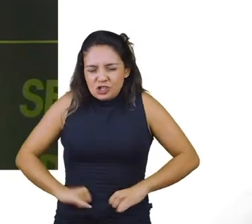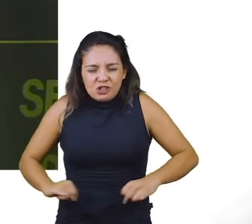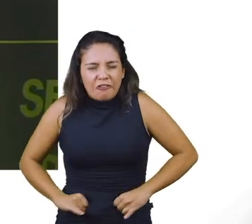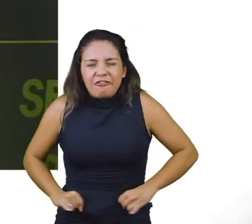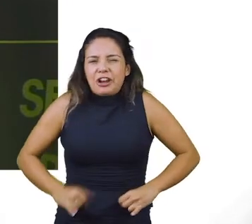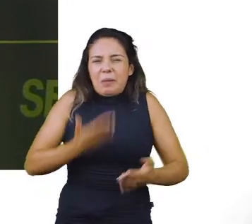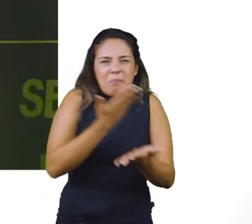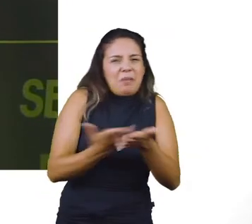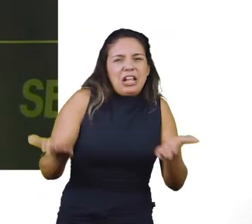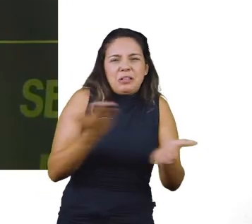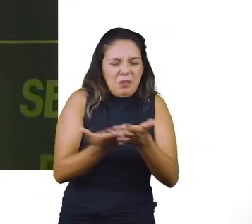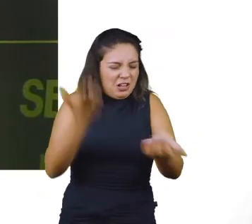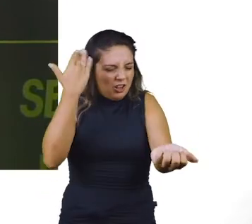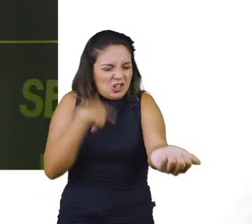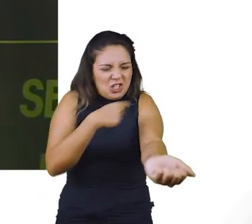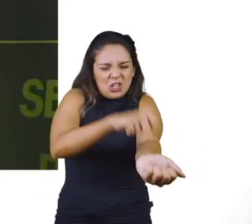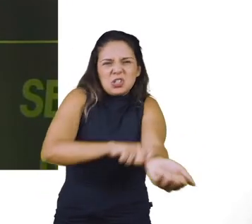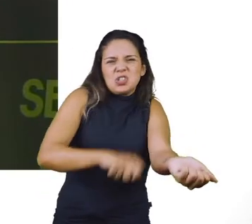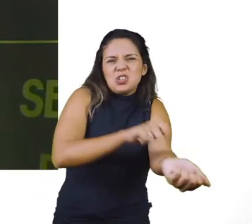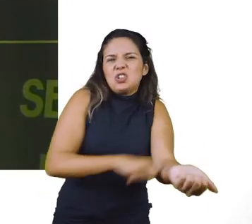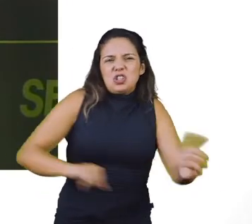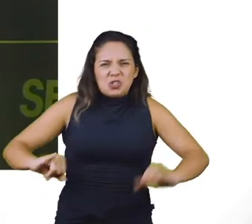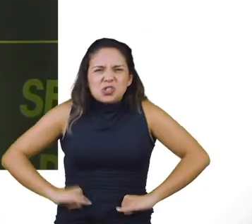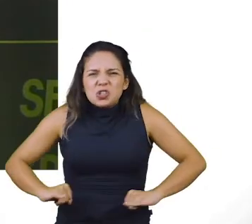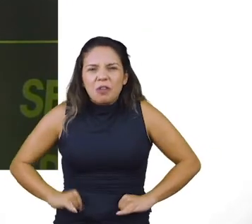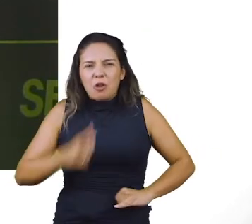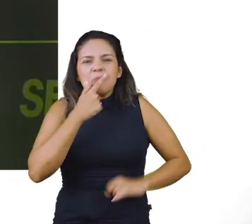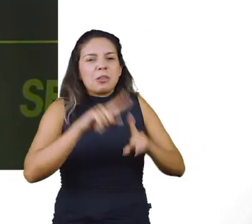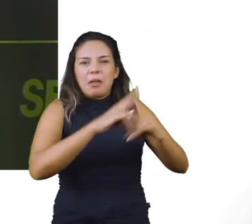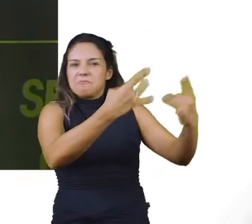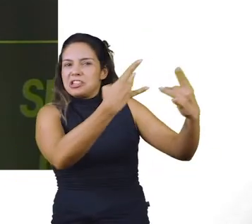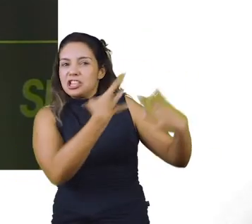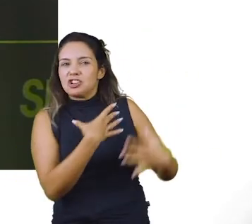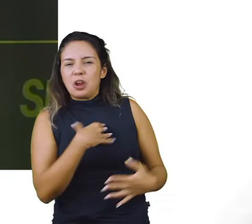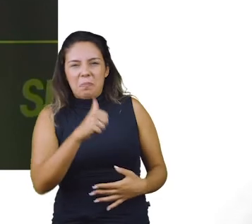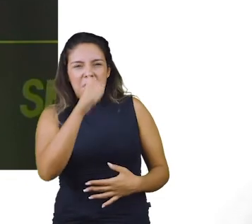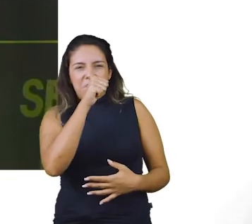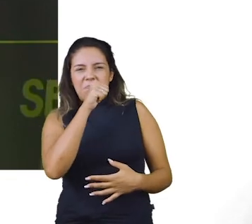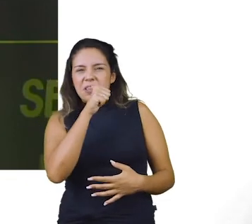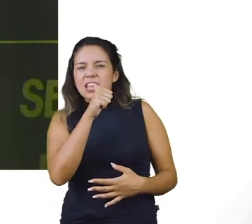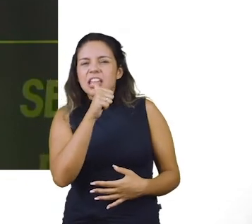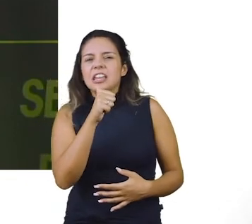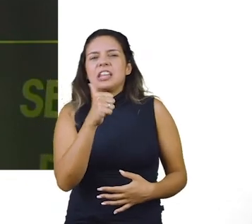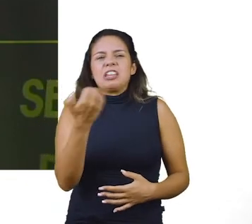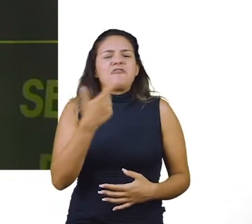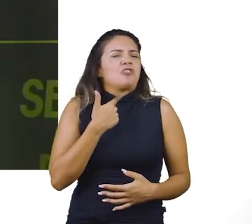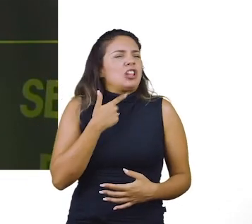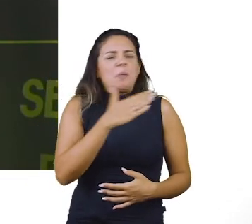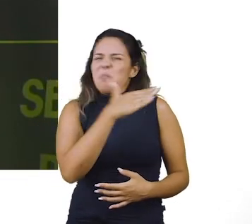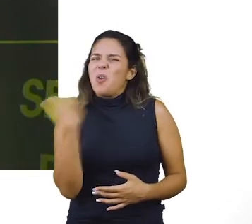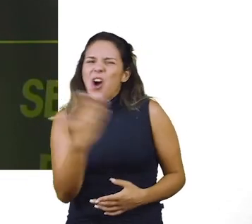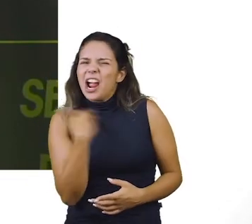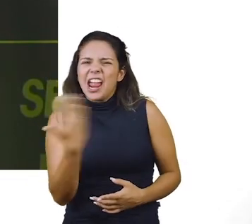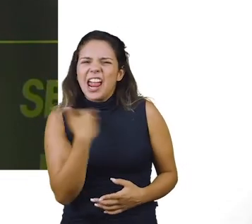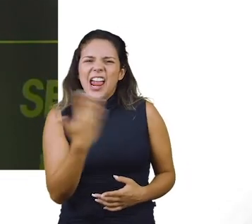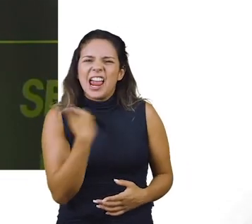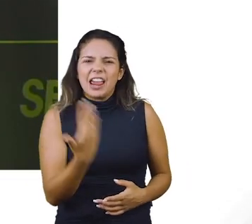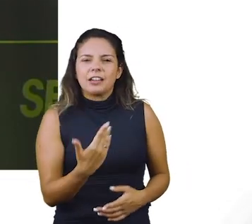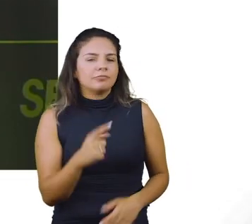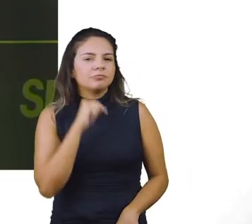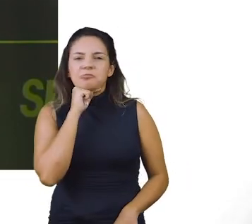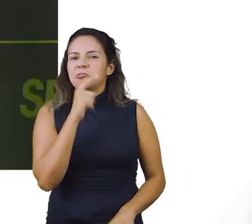me cortei de canivete, me atirei no sumidouro, bebi fel e gasolina, rezei 200 novenas, dona de